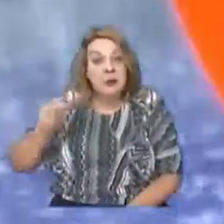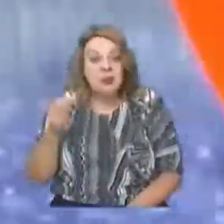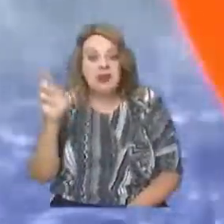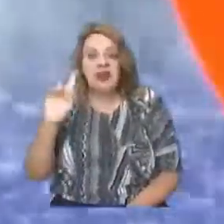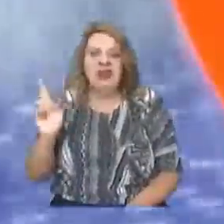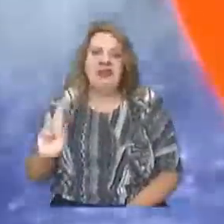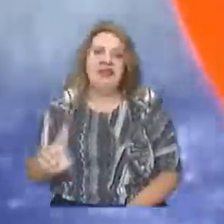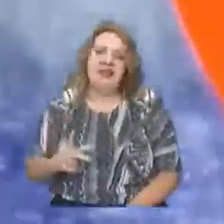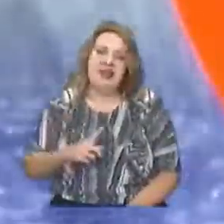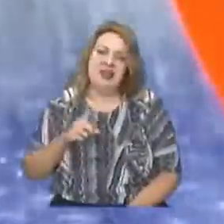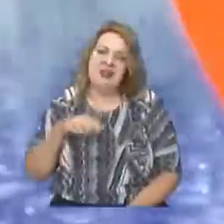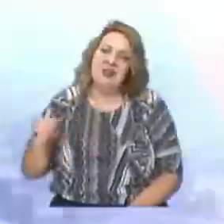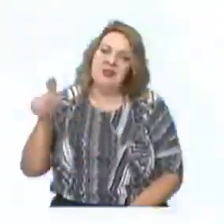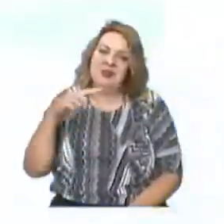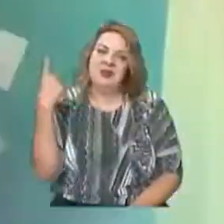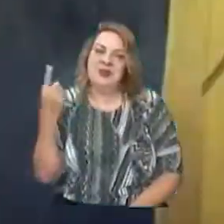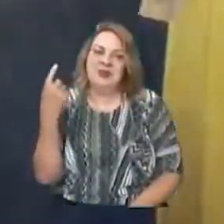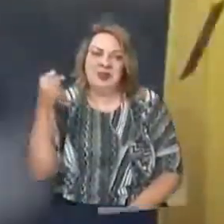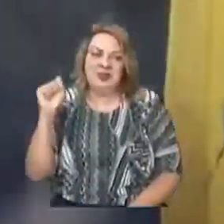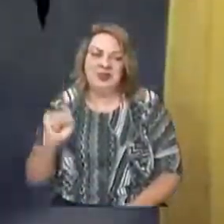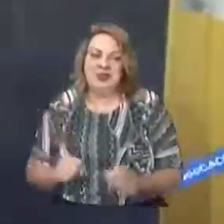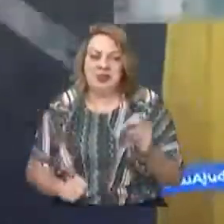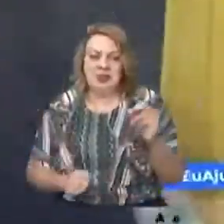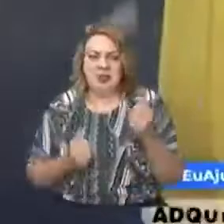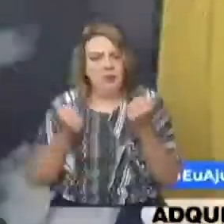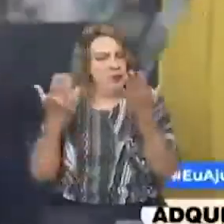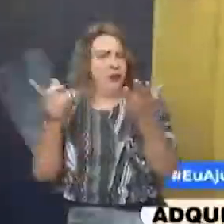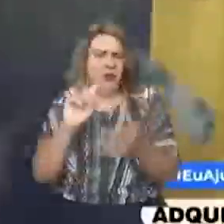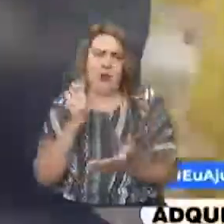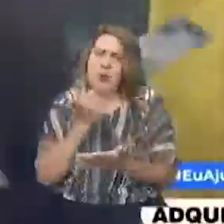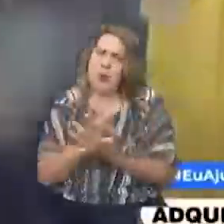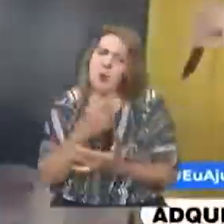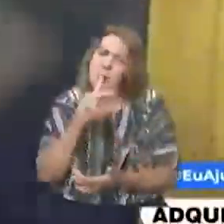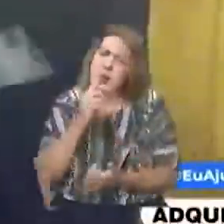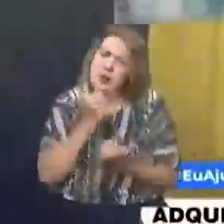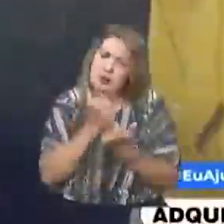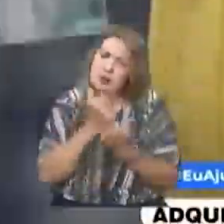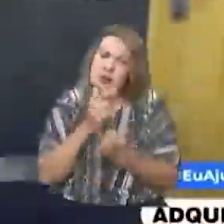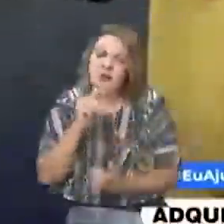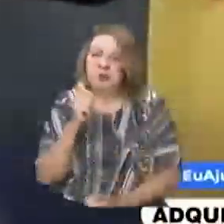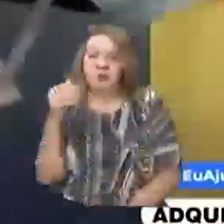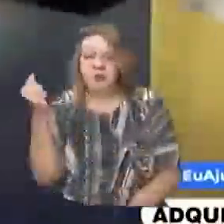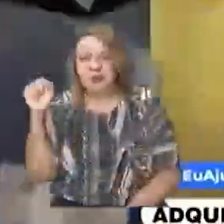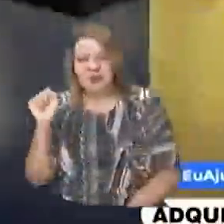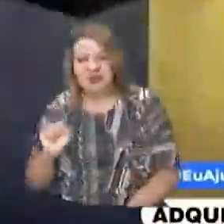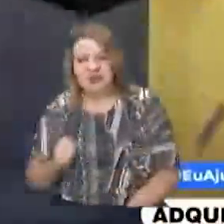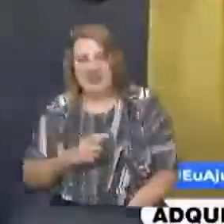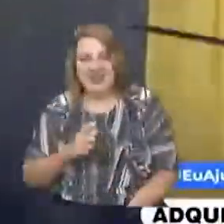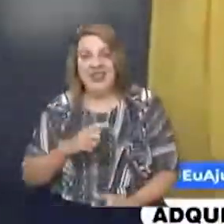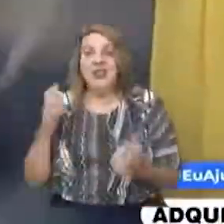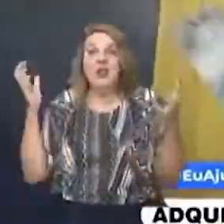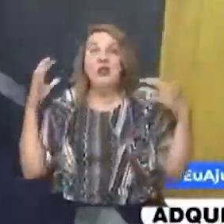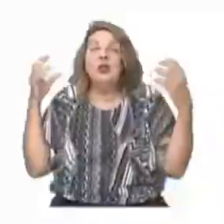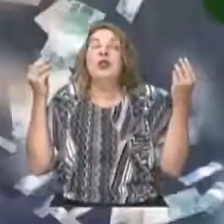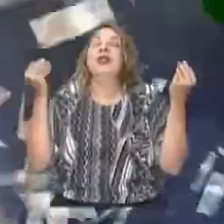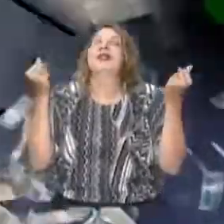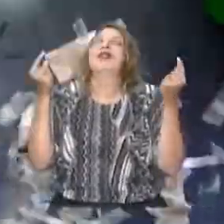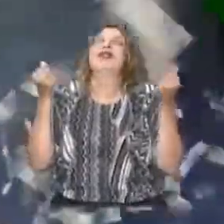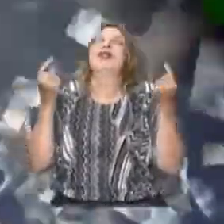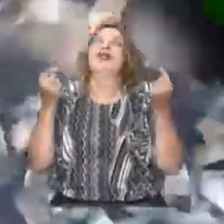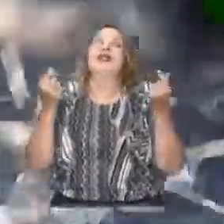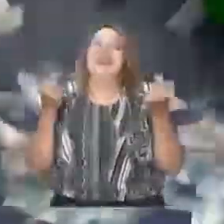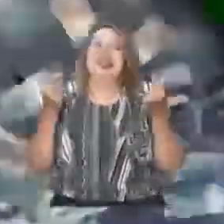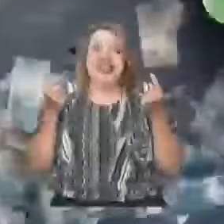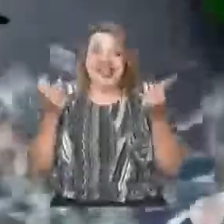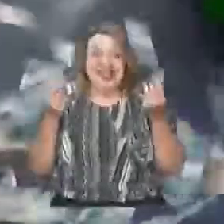50 prêmios e 500 reais no Gira Sergipe. Não fique de fora. Adquira o seu e ajude as ações do GAC Sergipe. Tá chovendo din-din no Caju